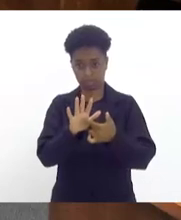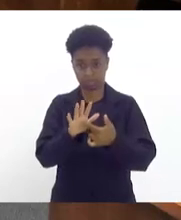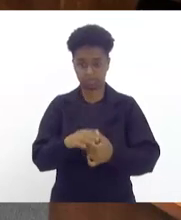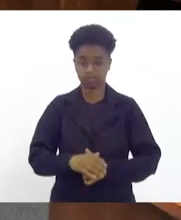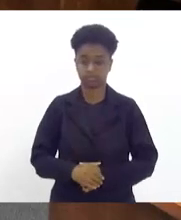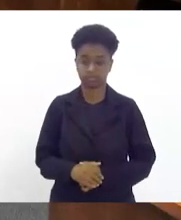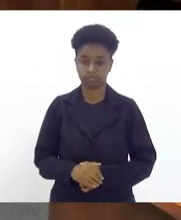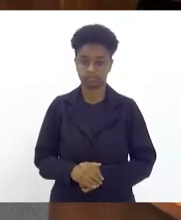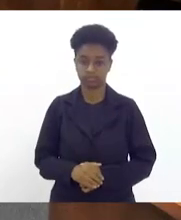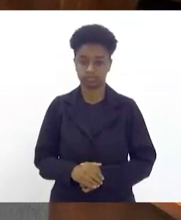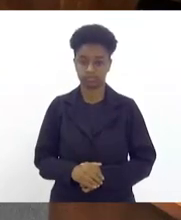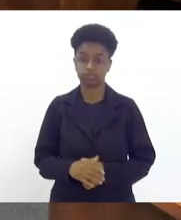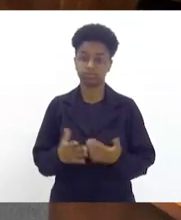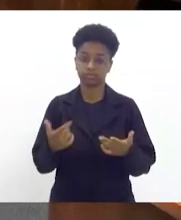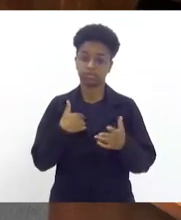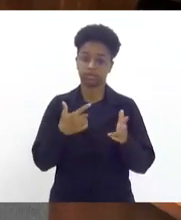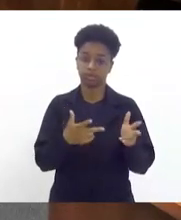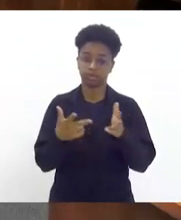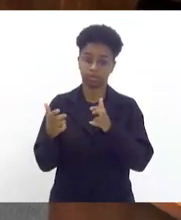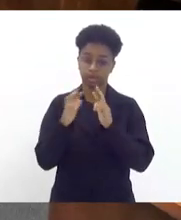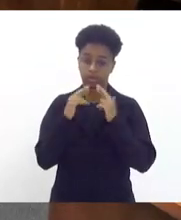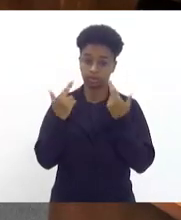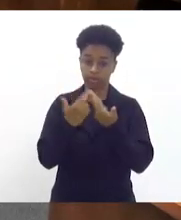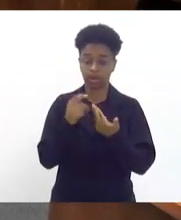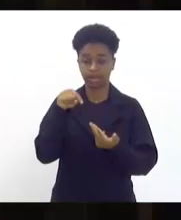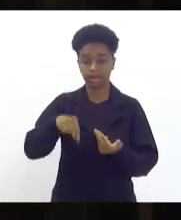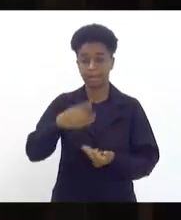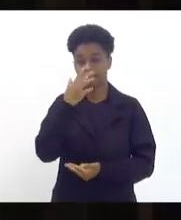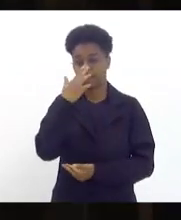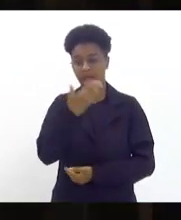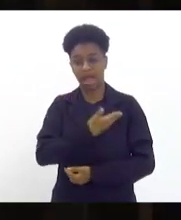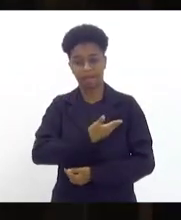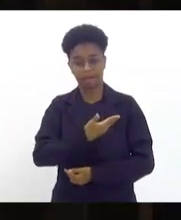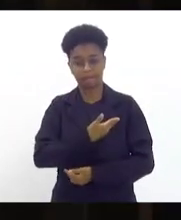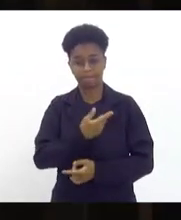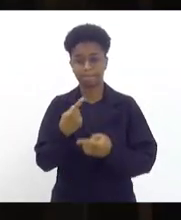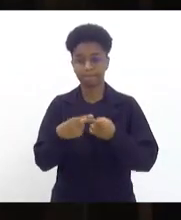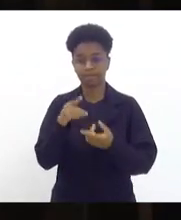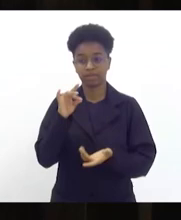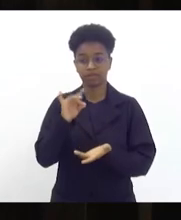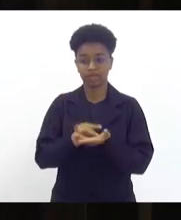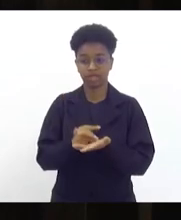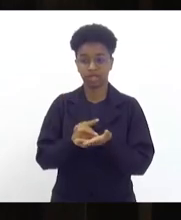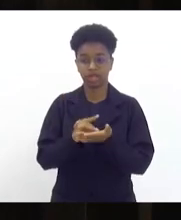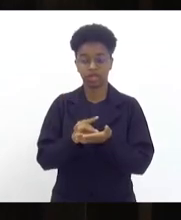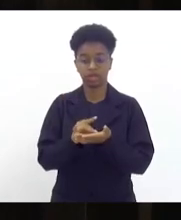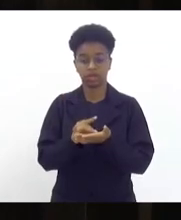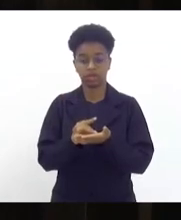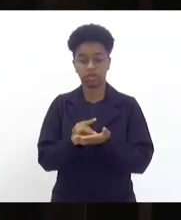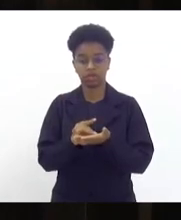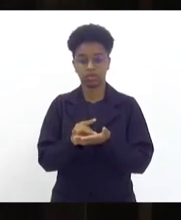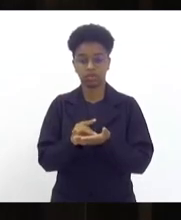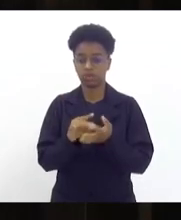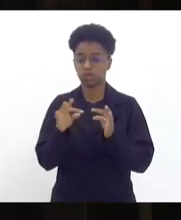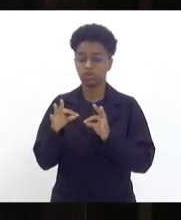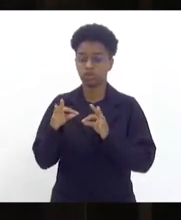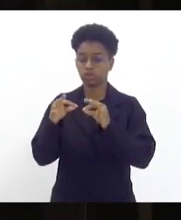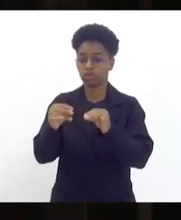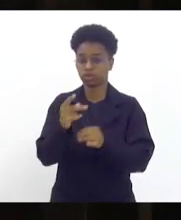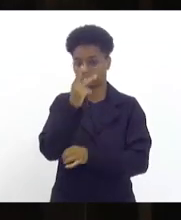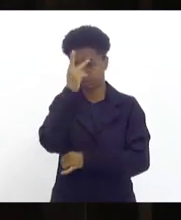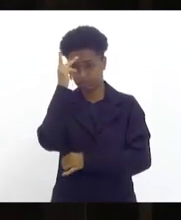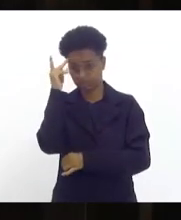e vejo nessa reunião aqui é uma reunião de amigos Na realidade todo mundo objetivando